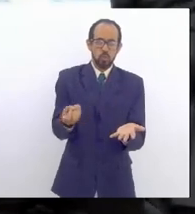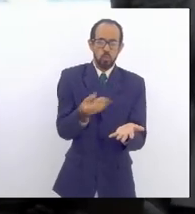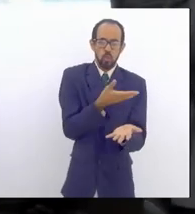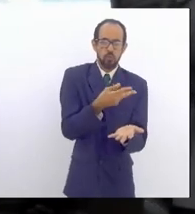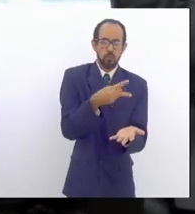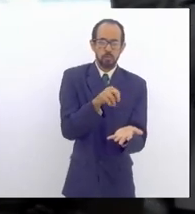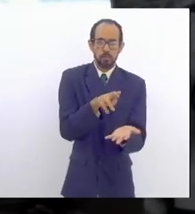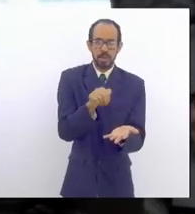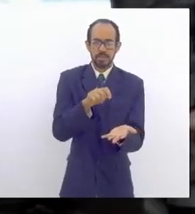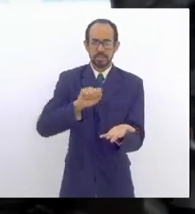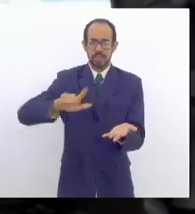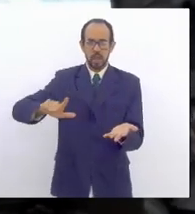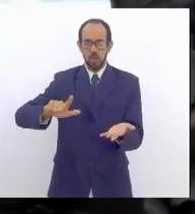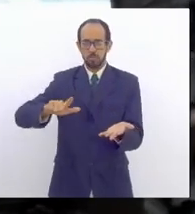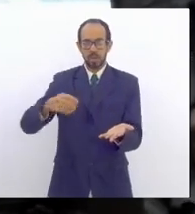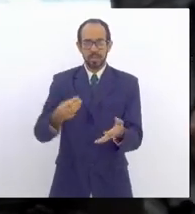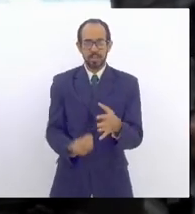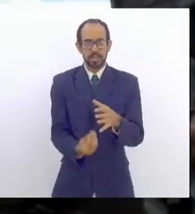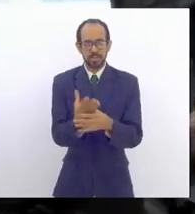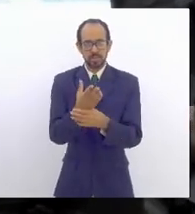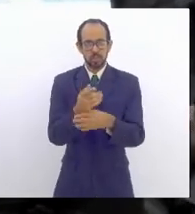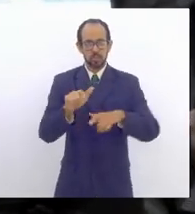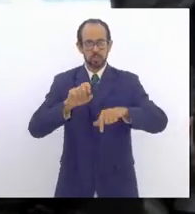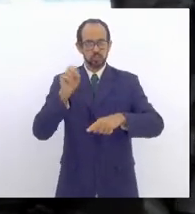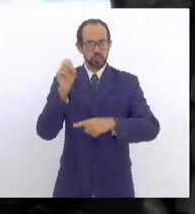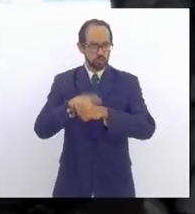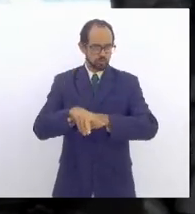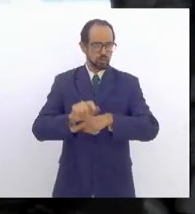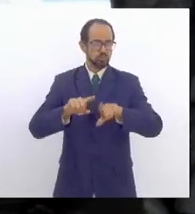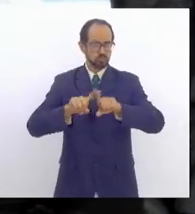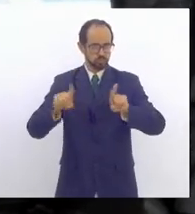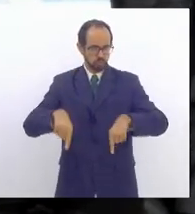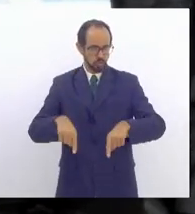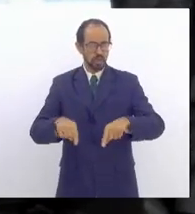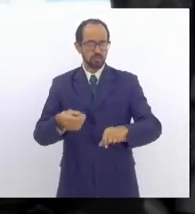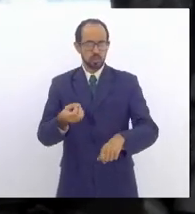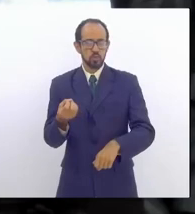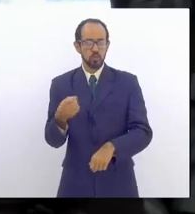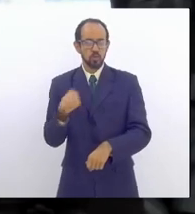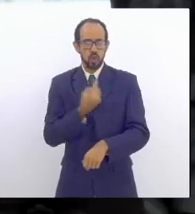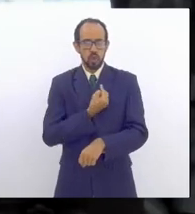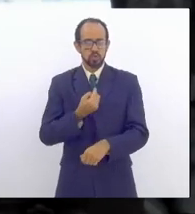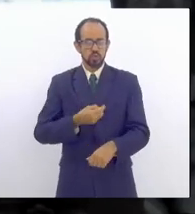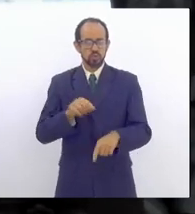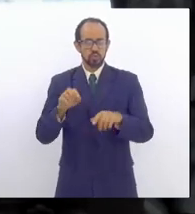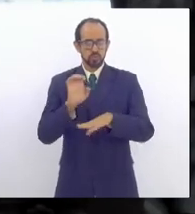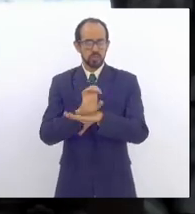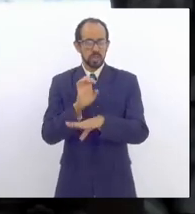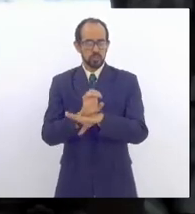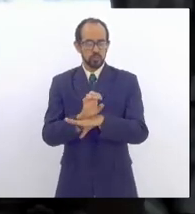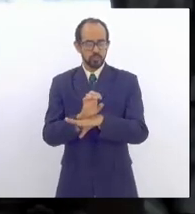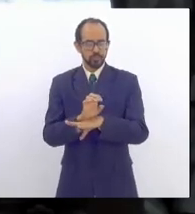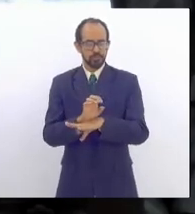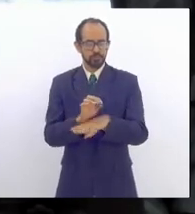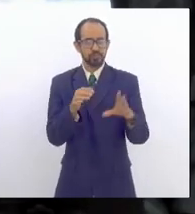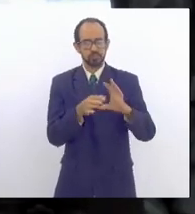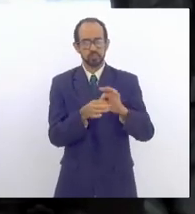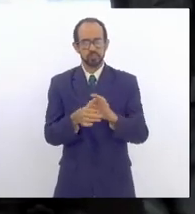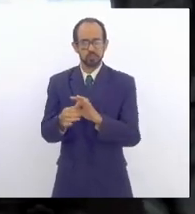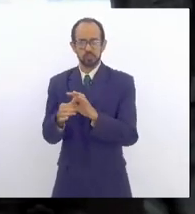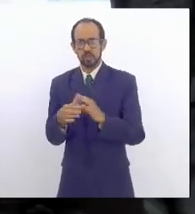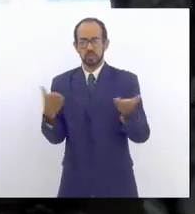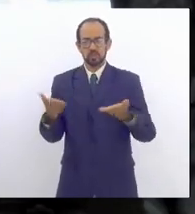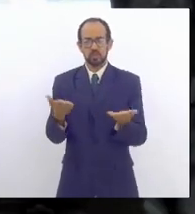milhares de empregos e receitas para o nosso Estado. O cenário atual, governador, é extremamente propício também